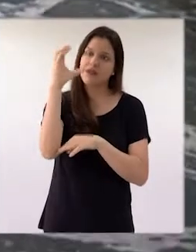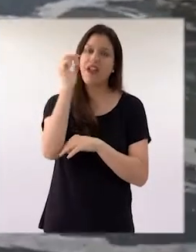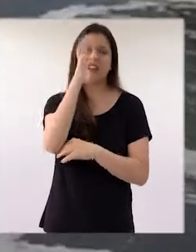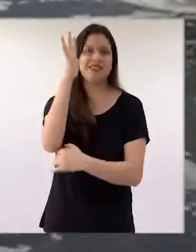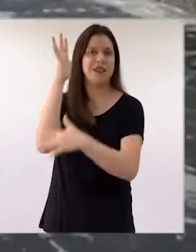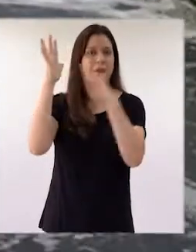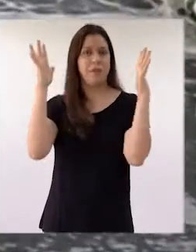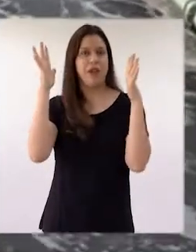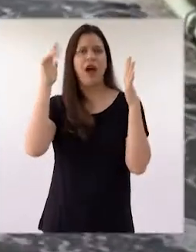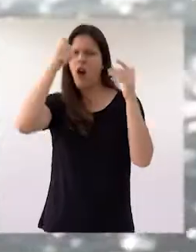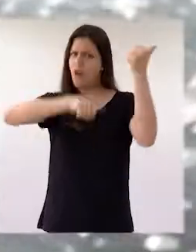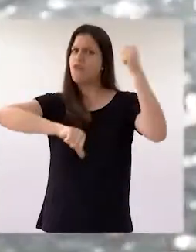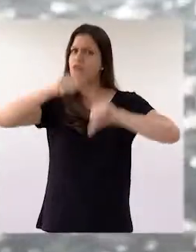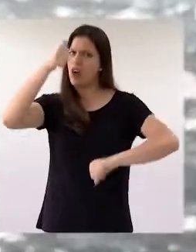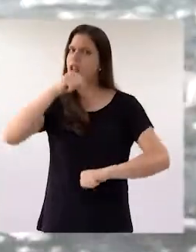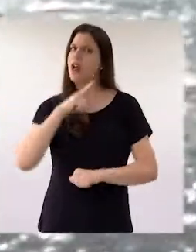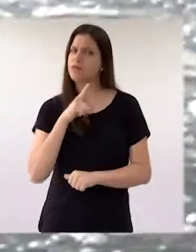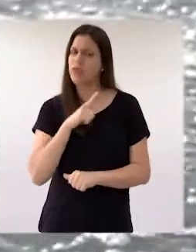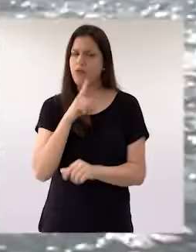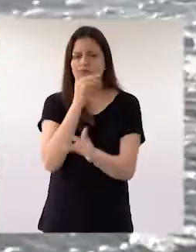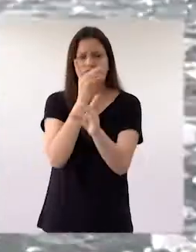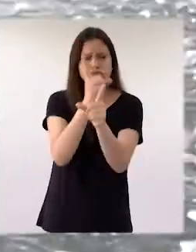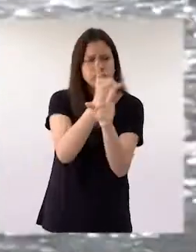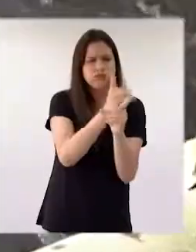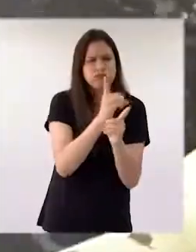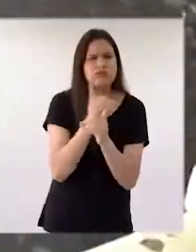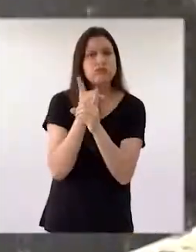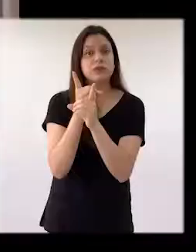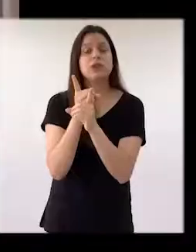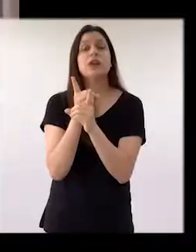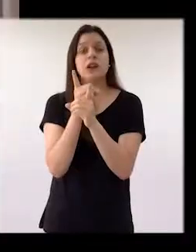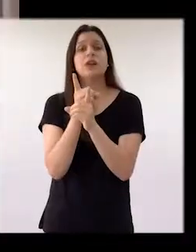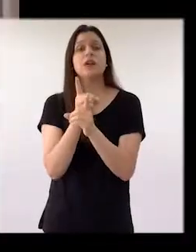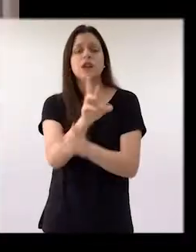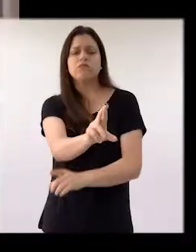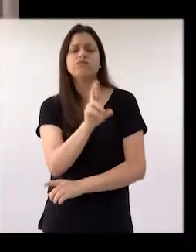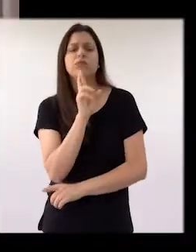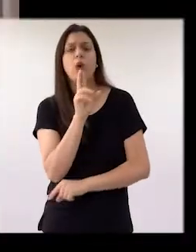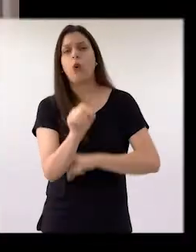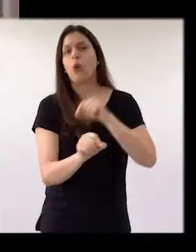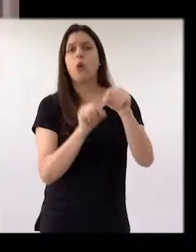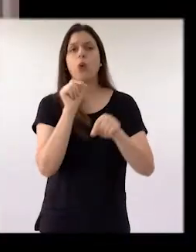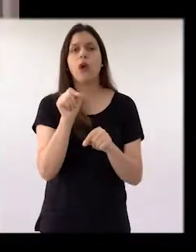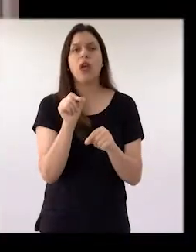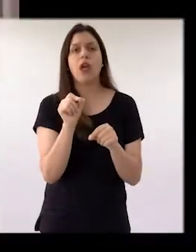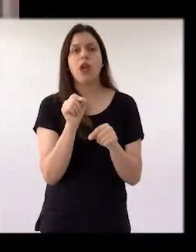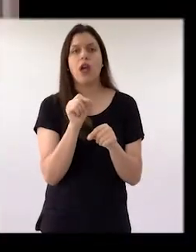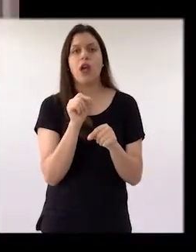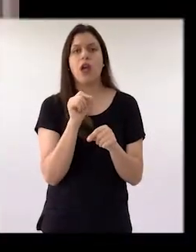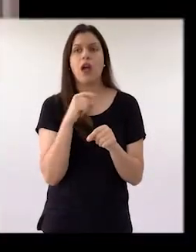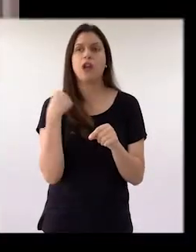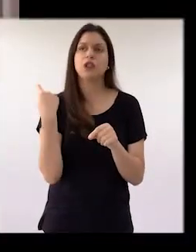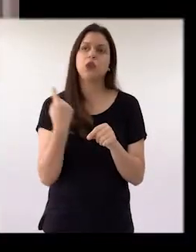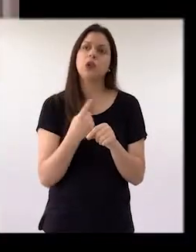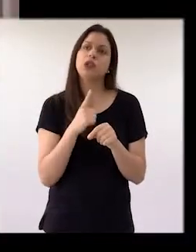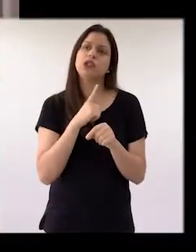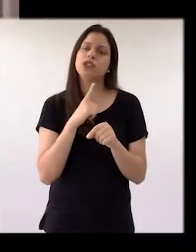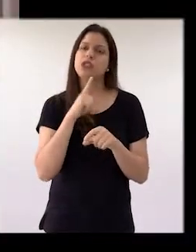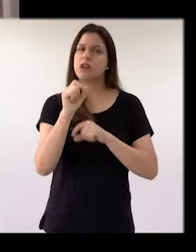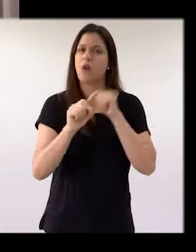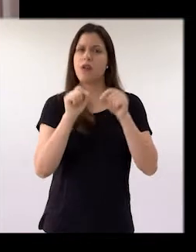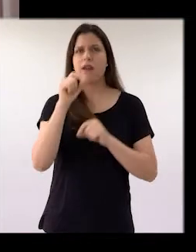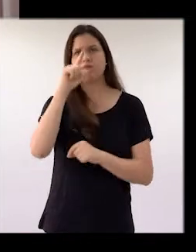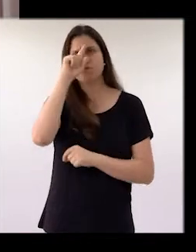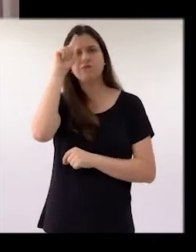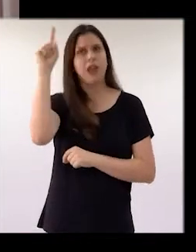esse trabalho todo gerou resultados bastante válidos. Esse resultado trouxe até a gente tinha uma